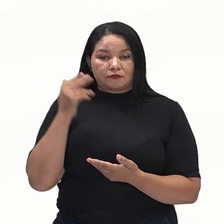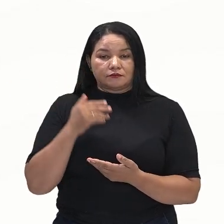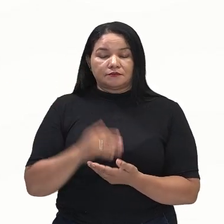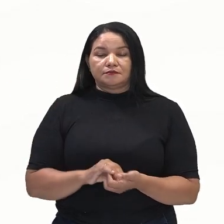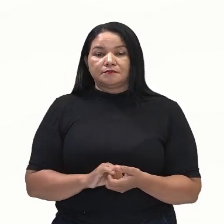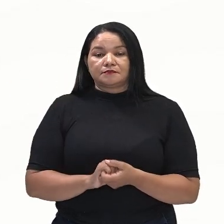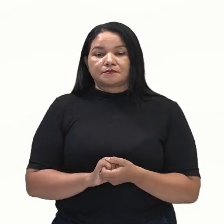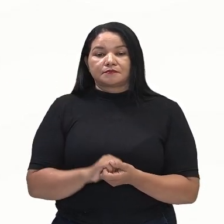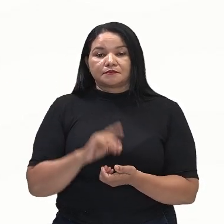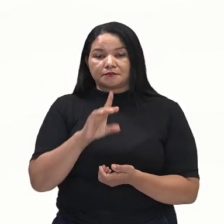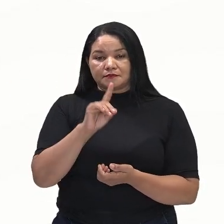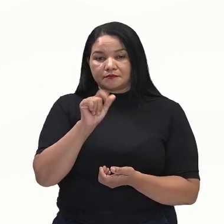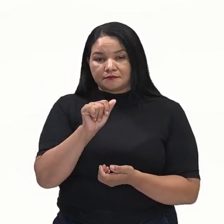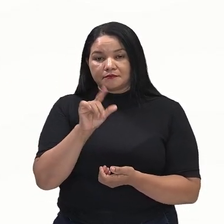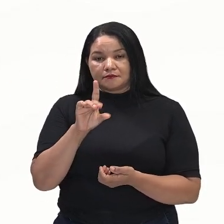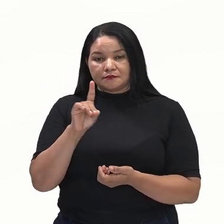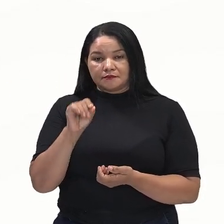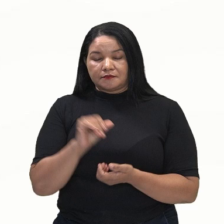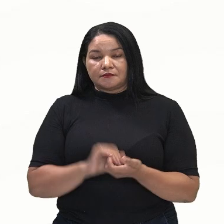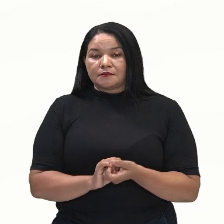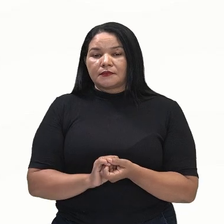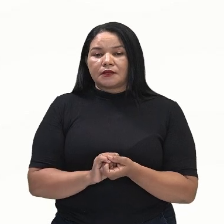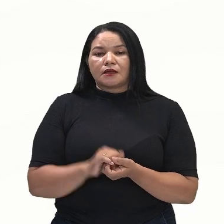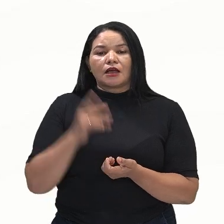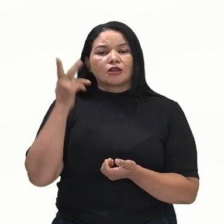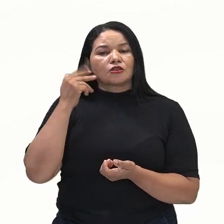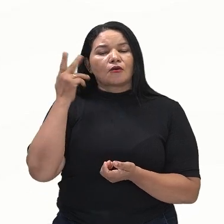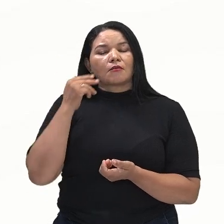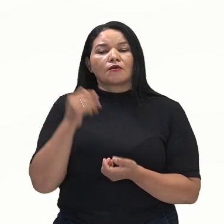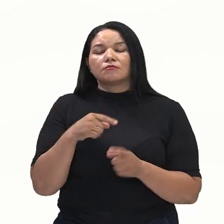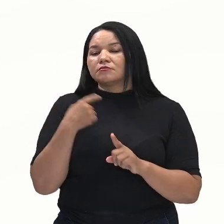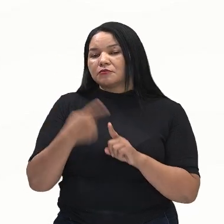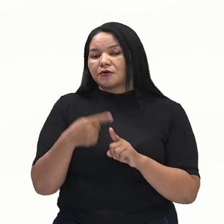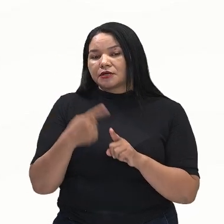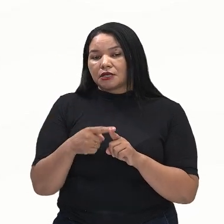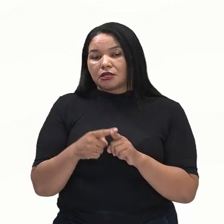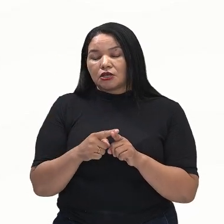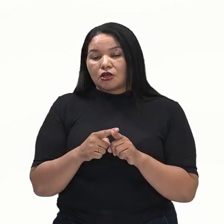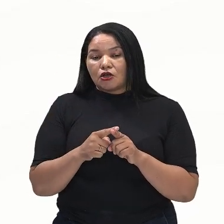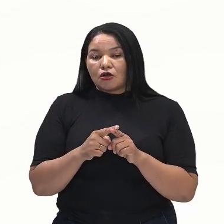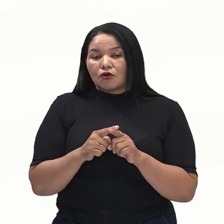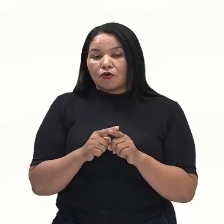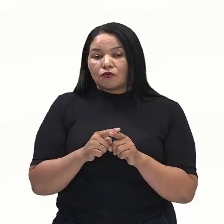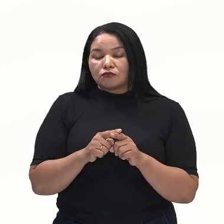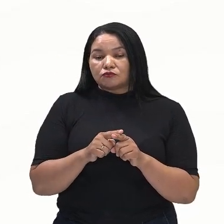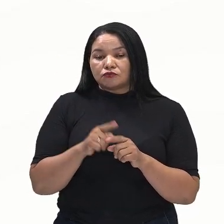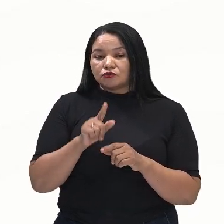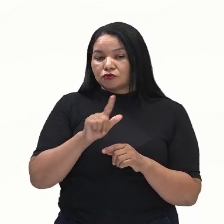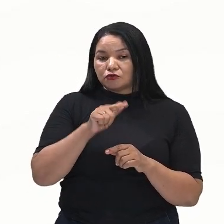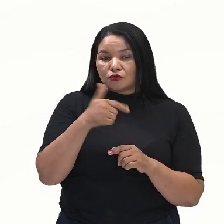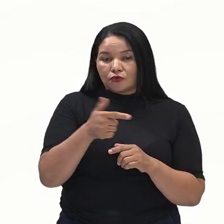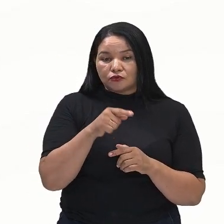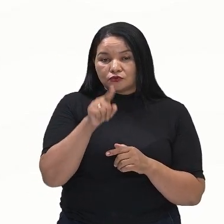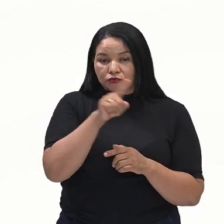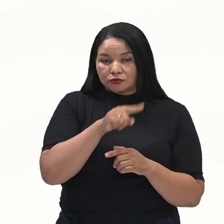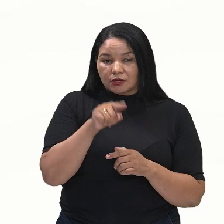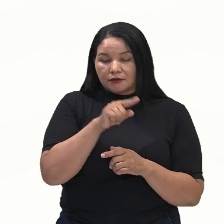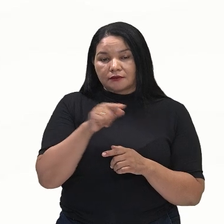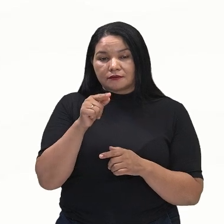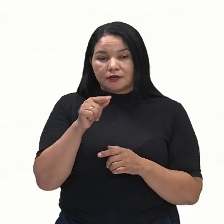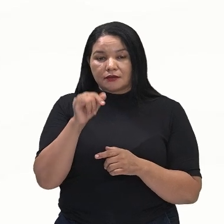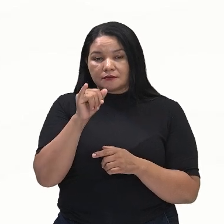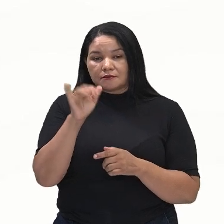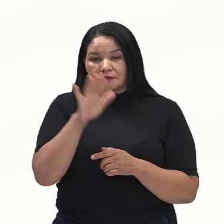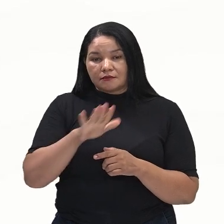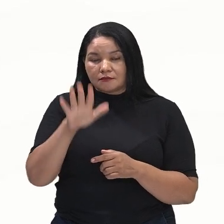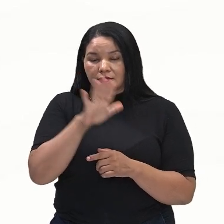de dado comum. Por quê? Porque os outros dados, geralmente são utilizados aqui em